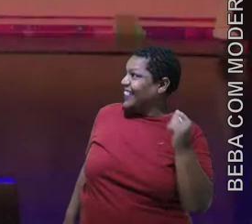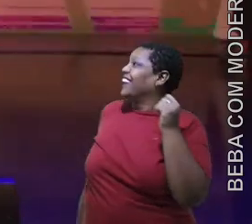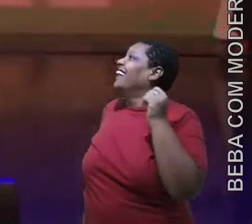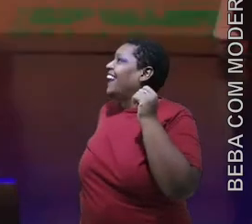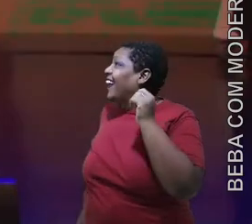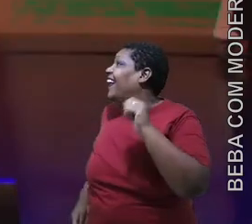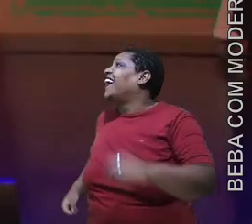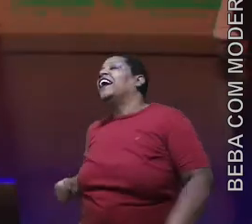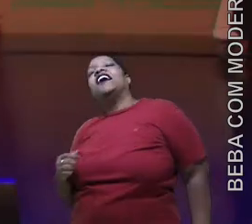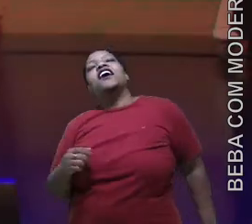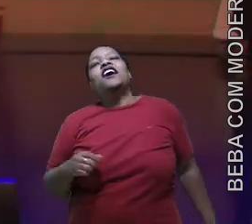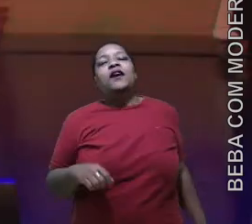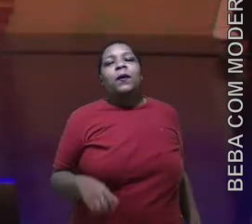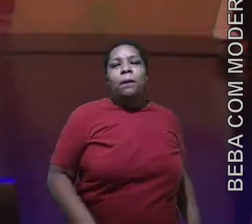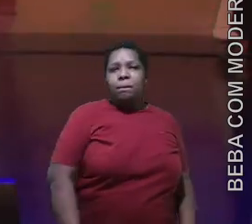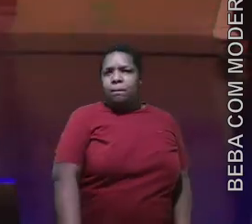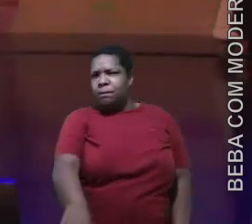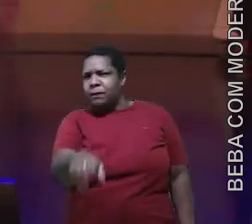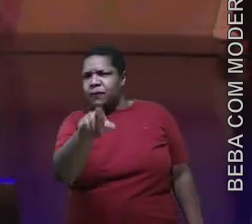a